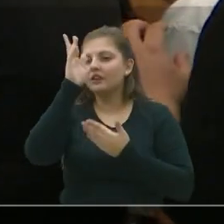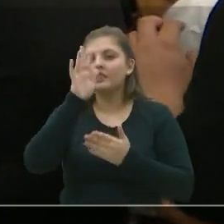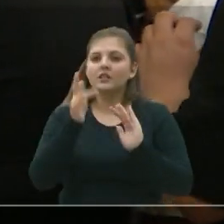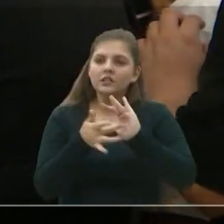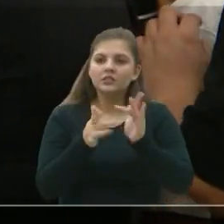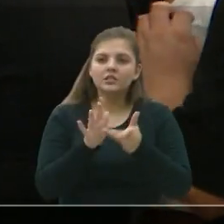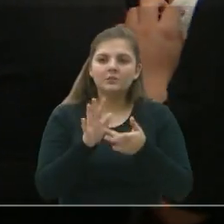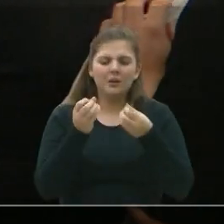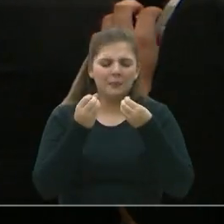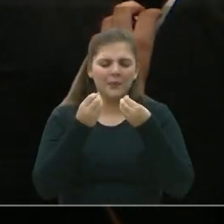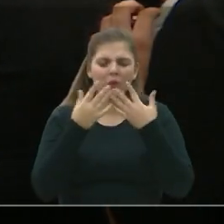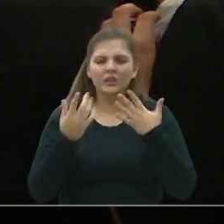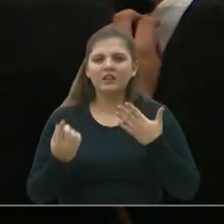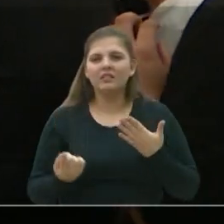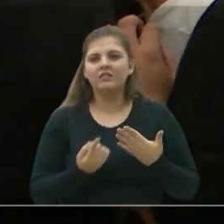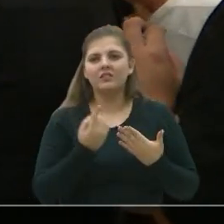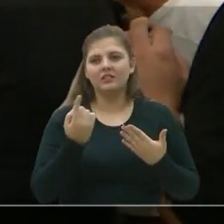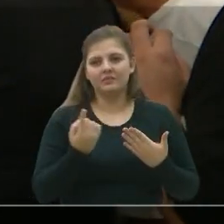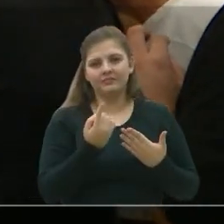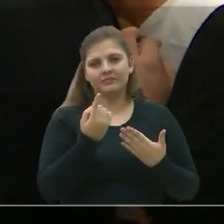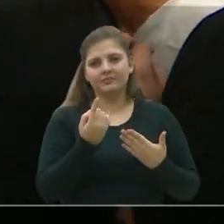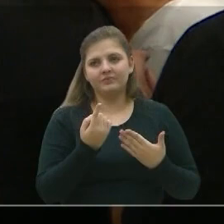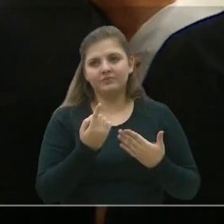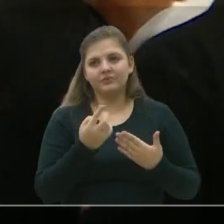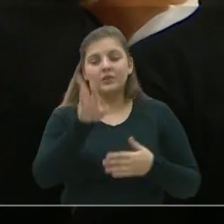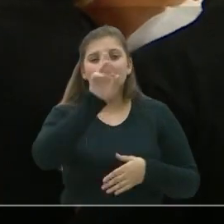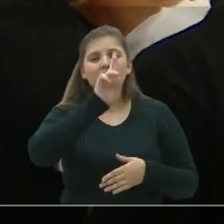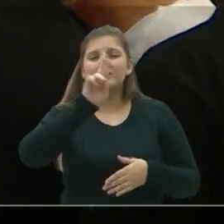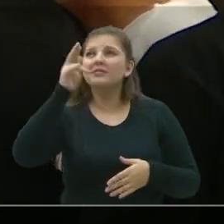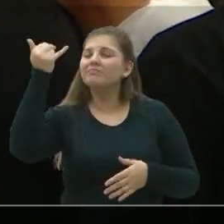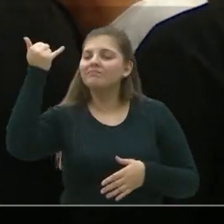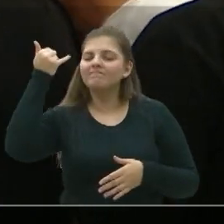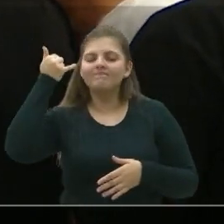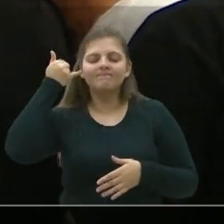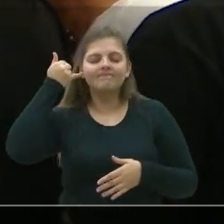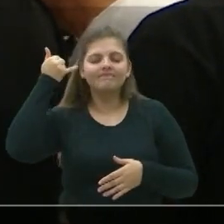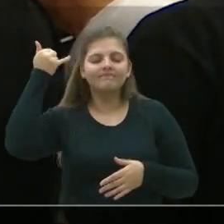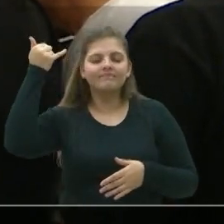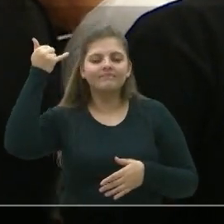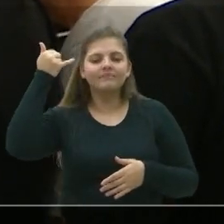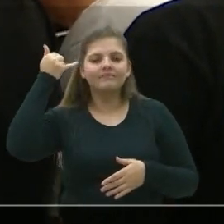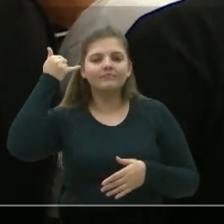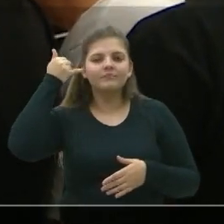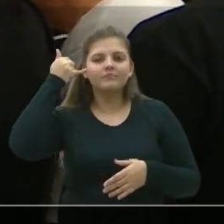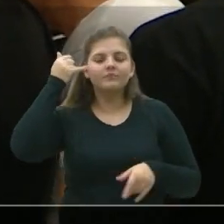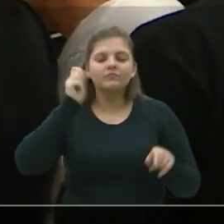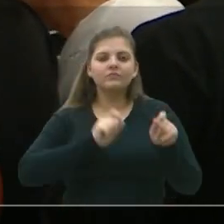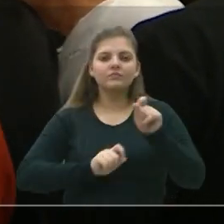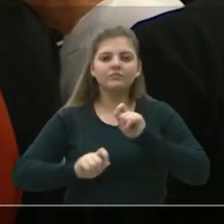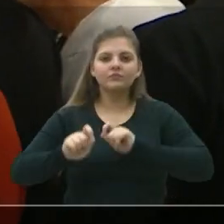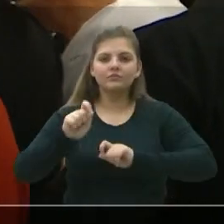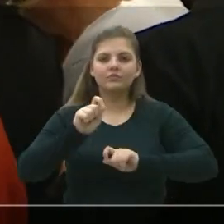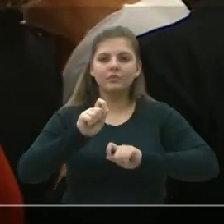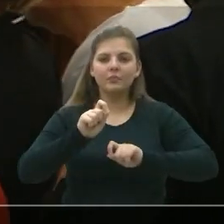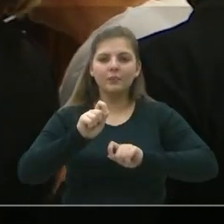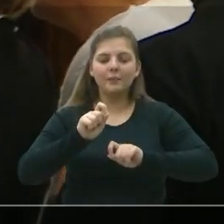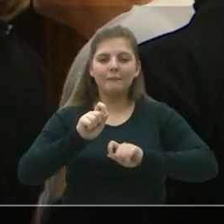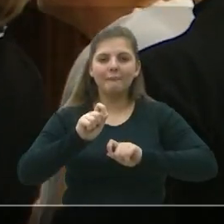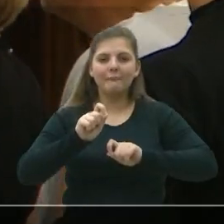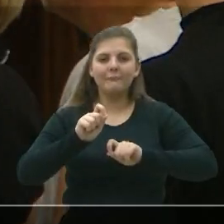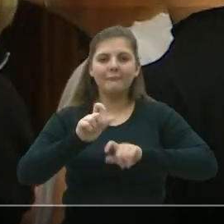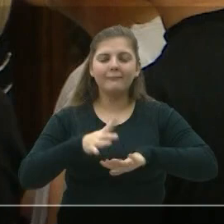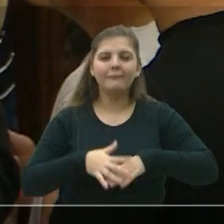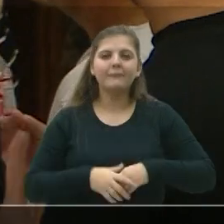bondade infinita. O Senhor ainda me falava sobre a palavra